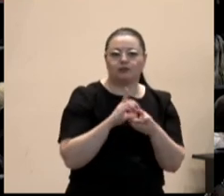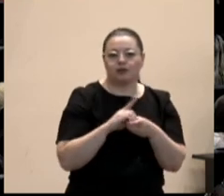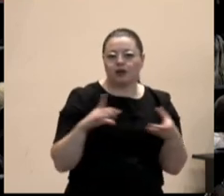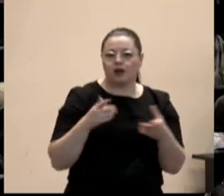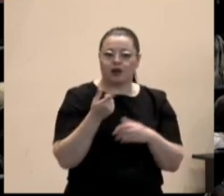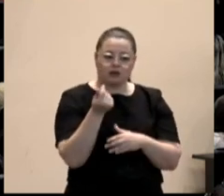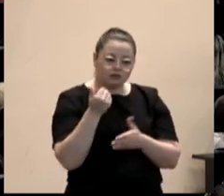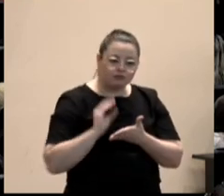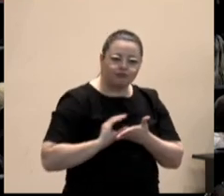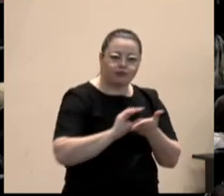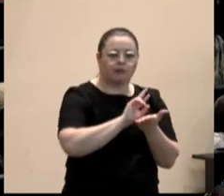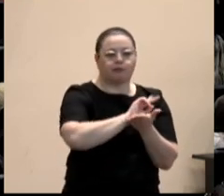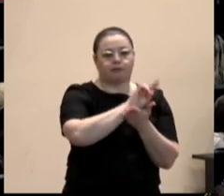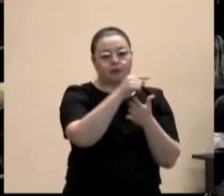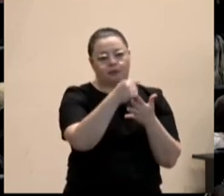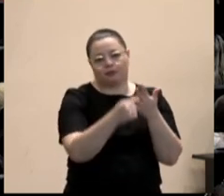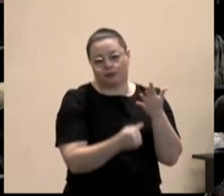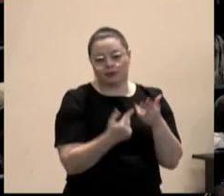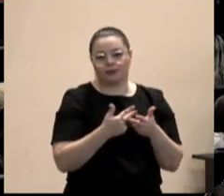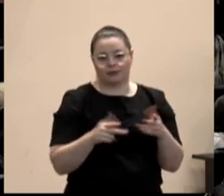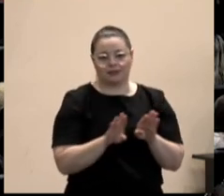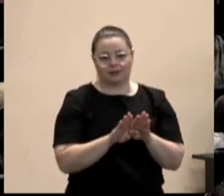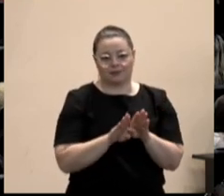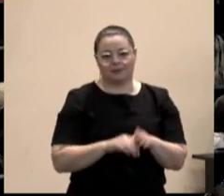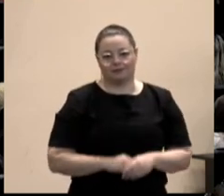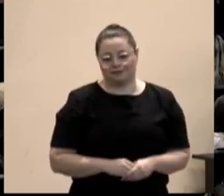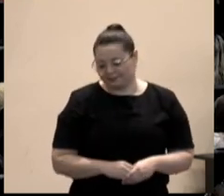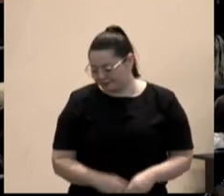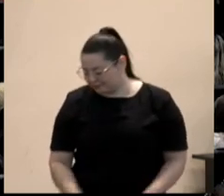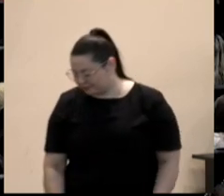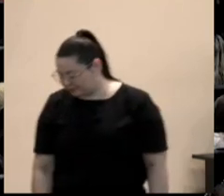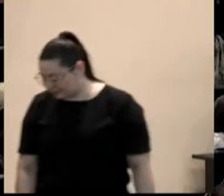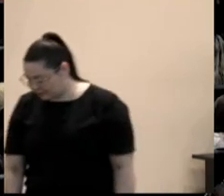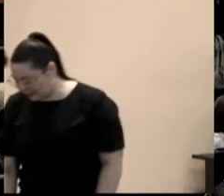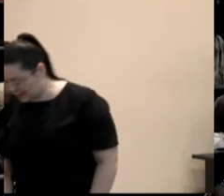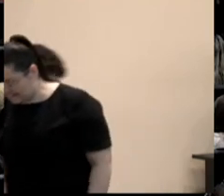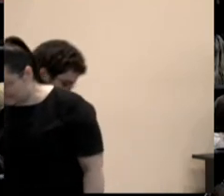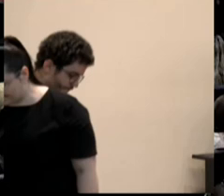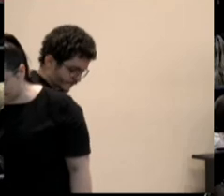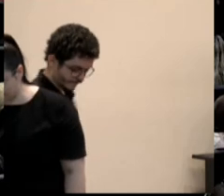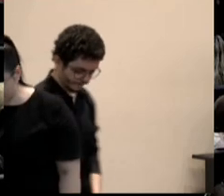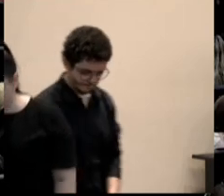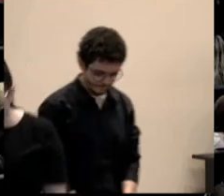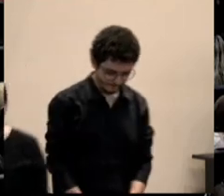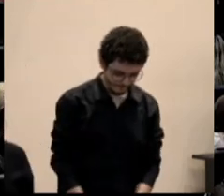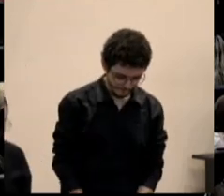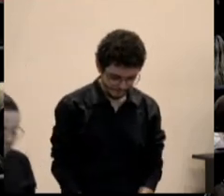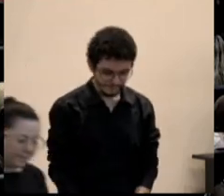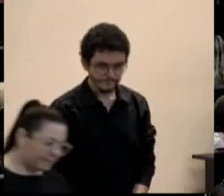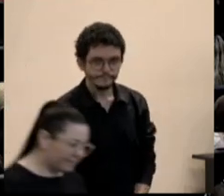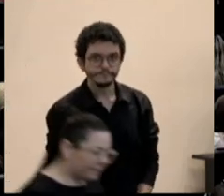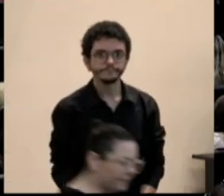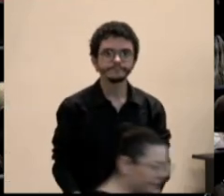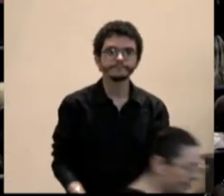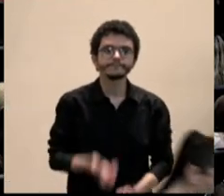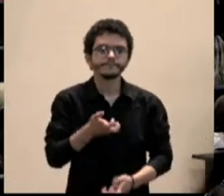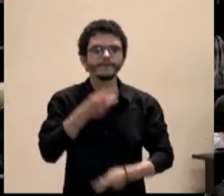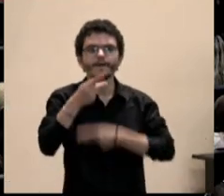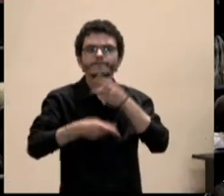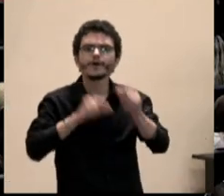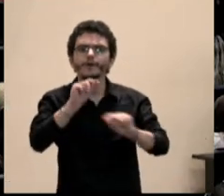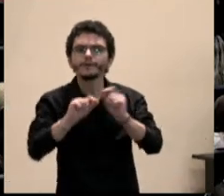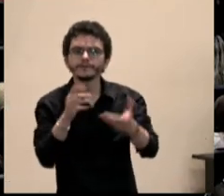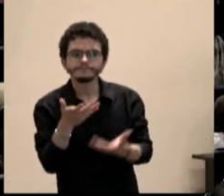financiamento, tantas outras coisas também. Bom, dito isso, eu quero dizer que, pensando nesse público que